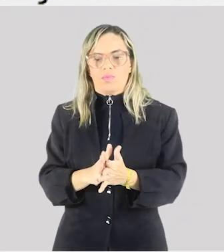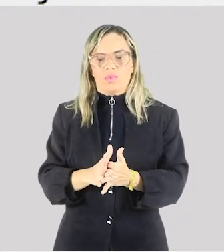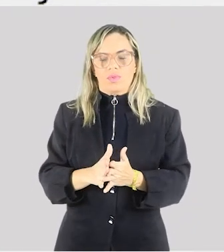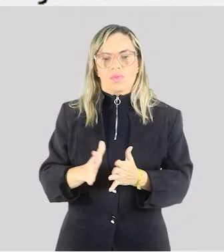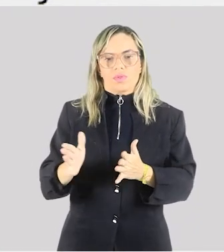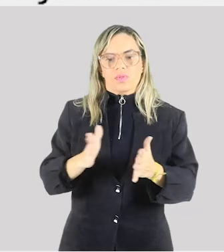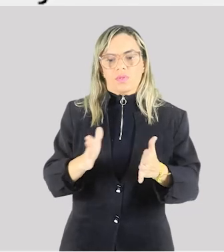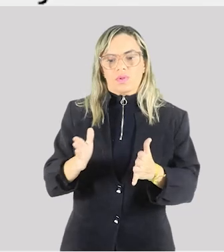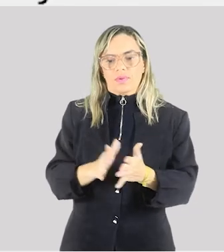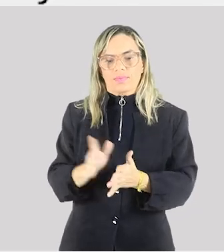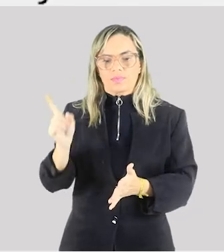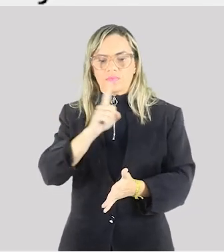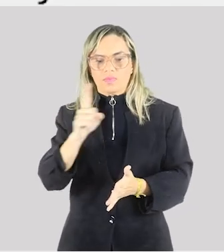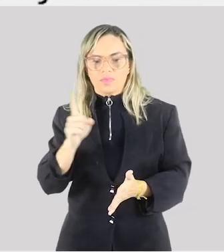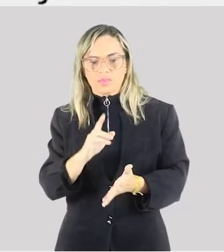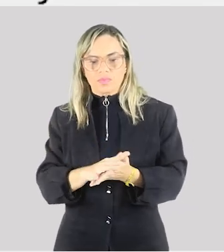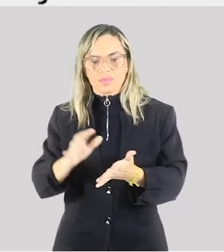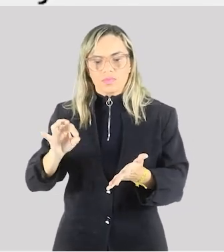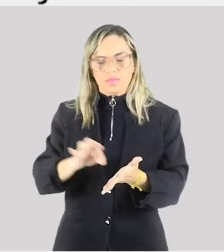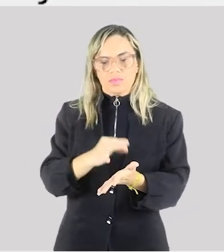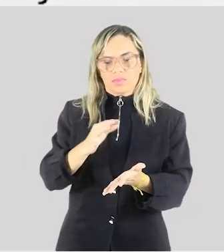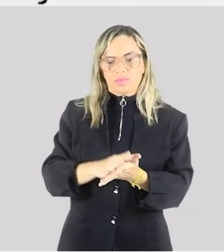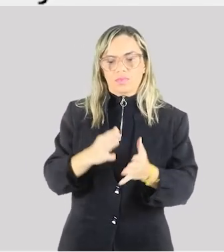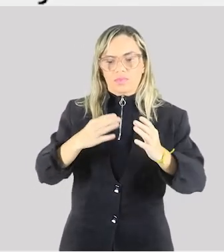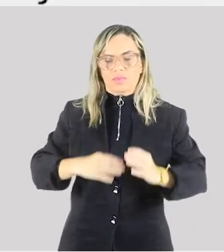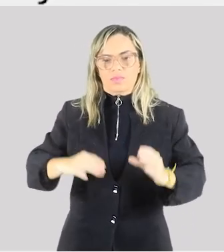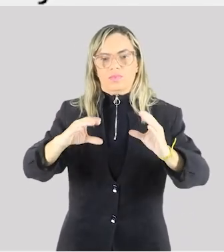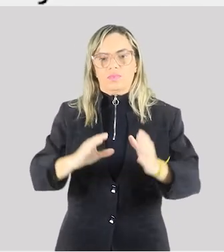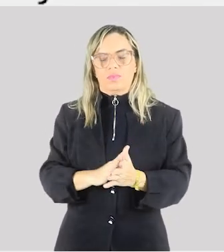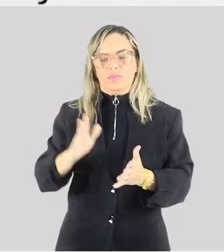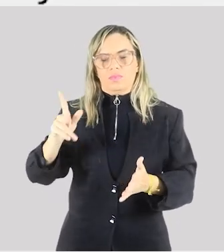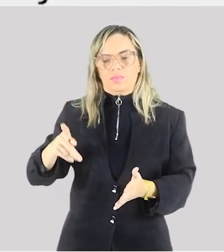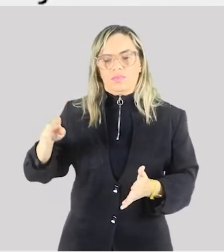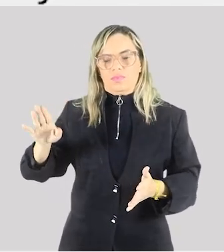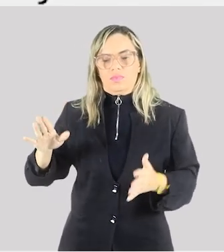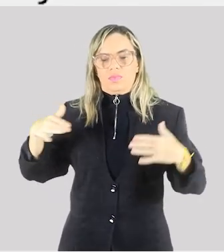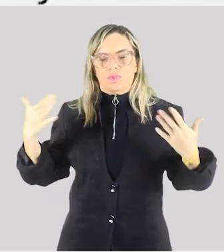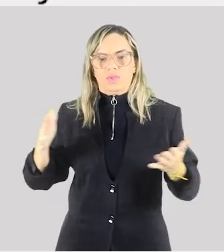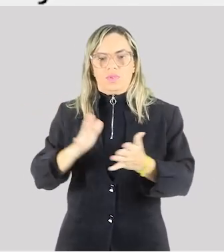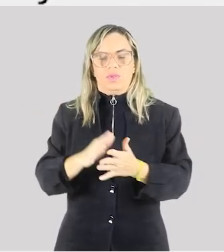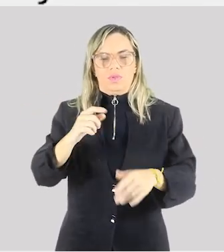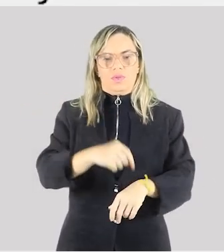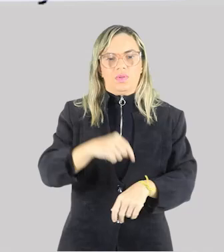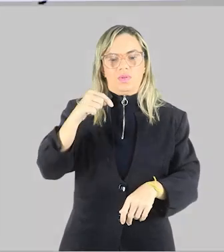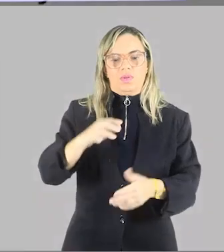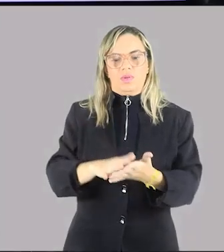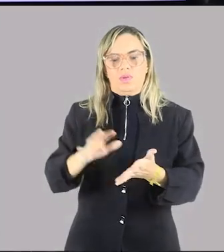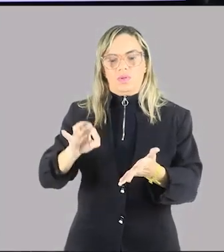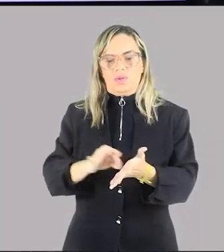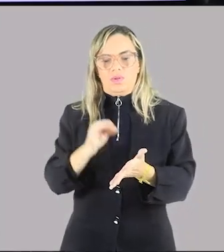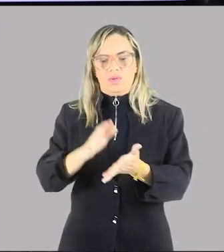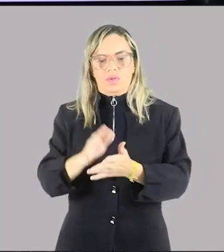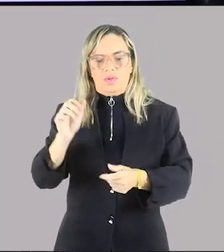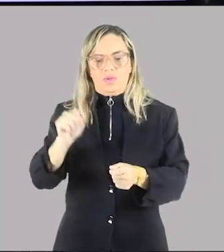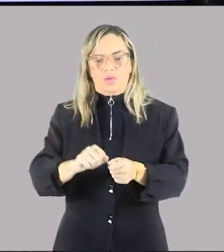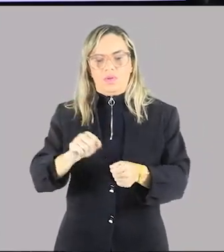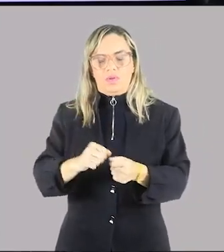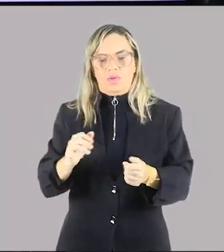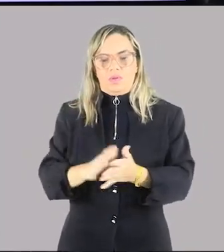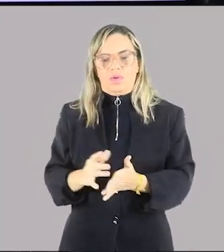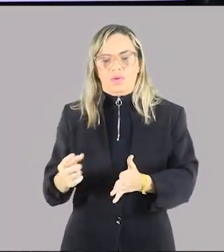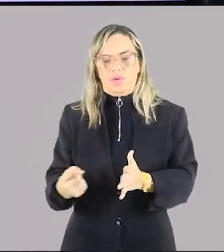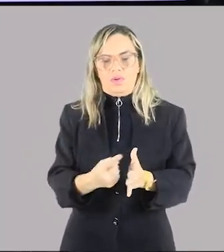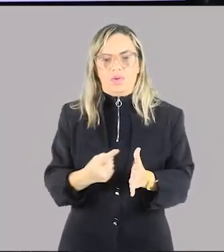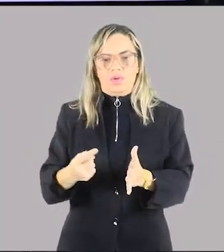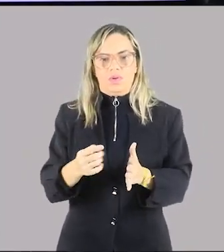concurso público. Como eu havia dito, há um momento apenas de contratação e essa contratação é realizada por ato unilateral